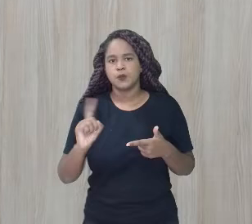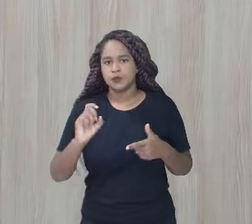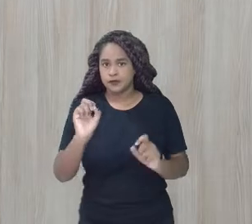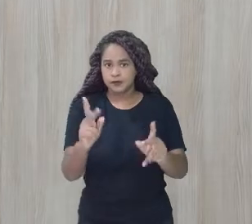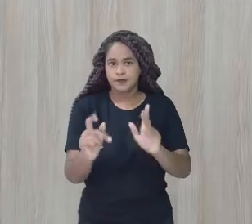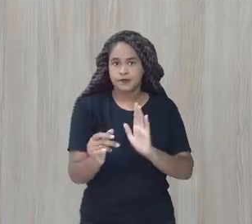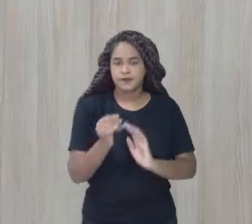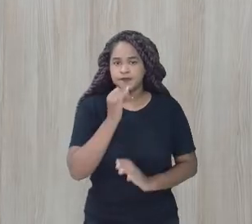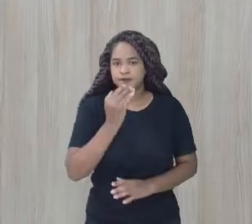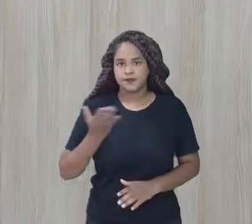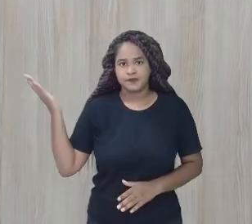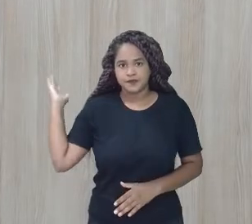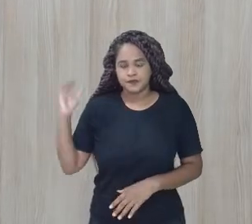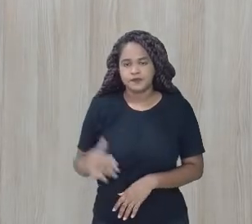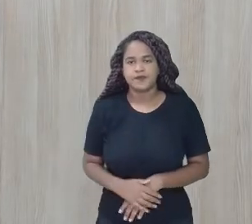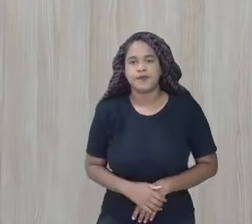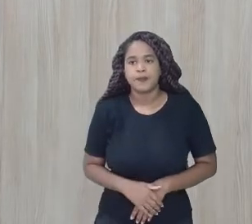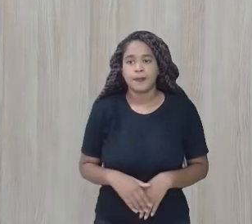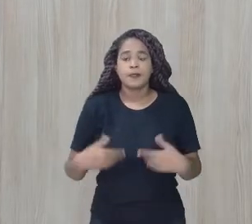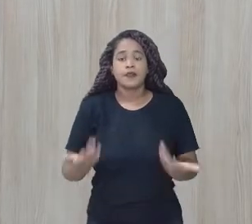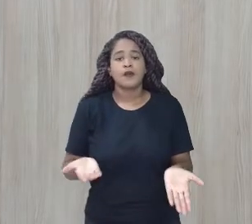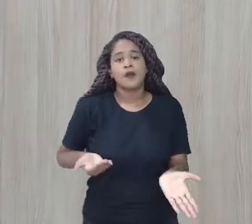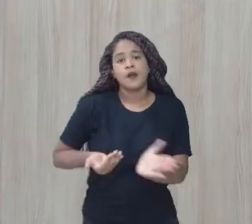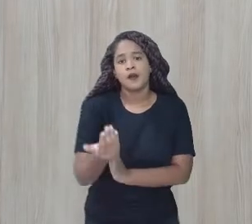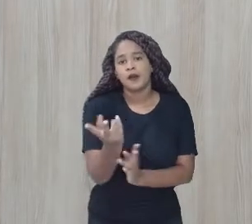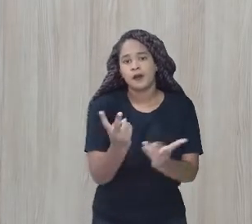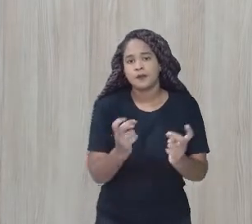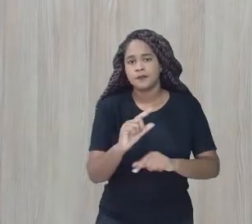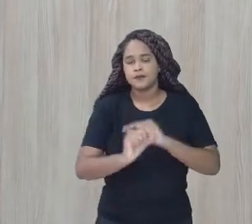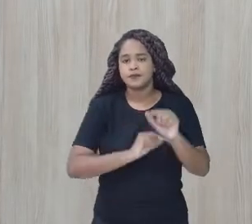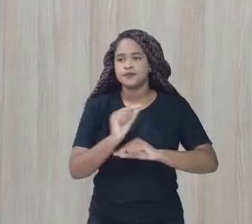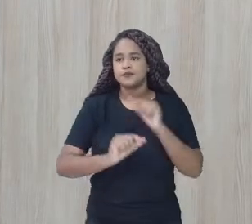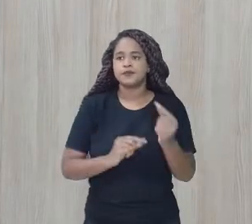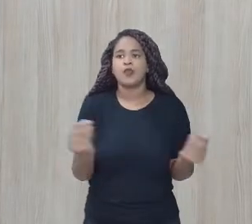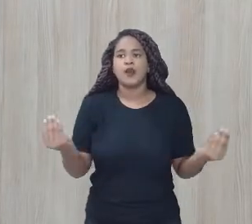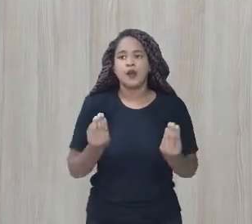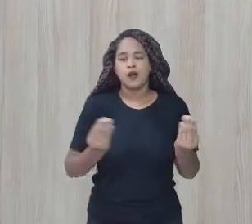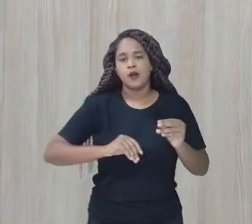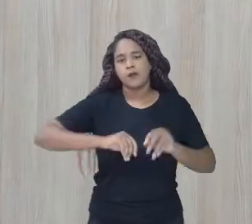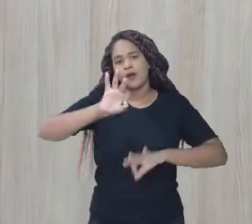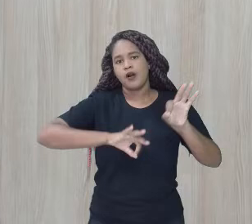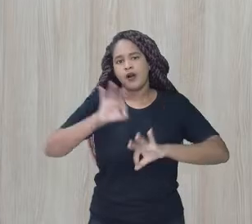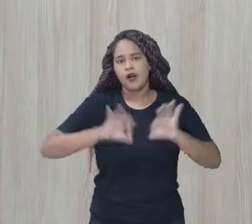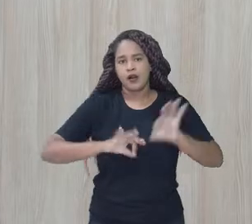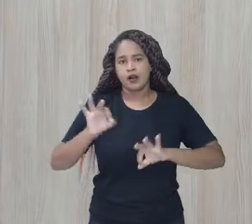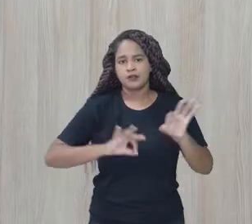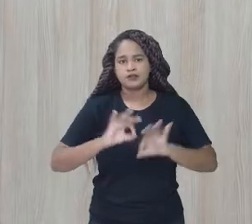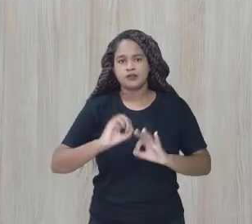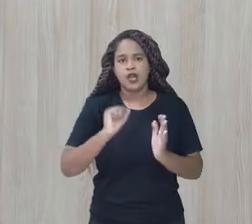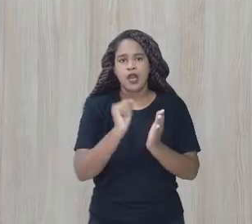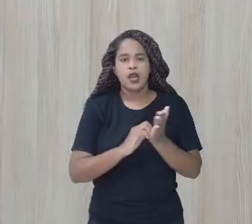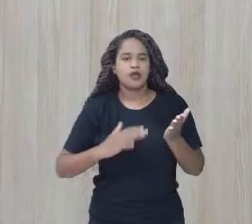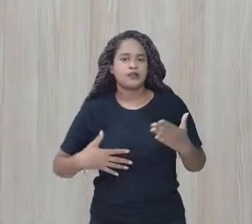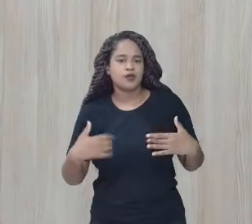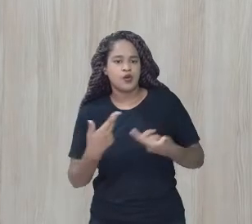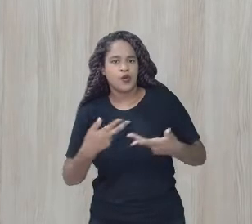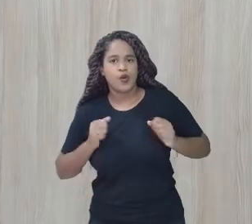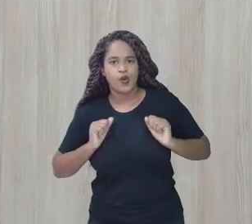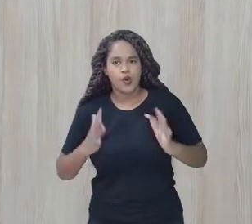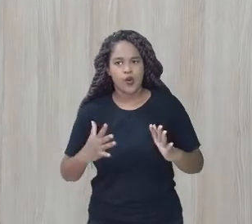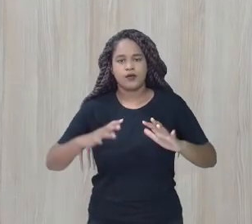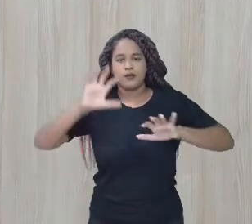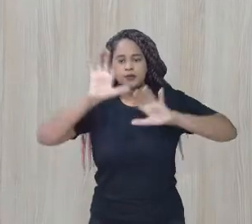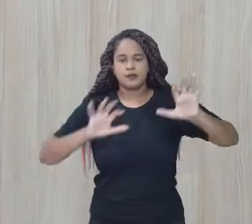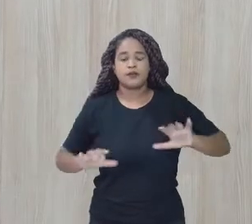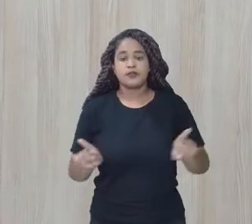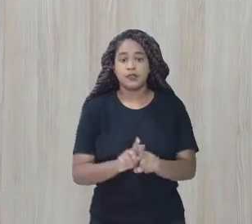certo? E aí a gente começa a perceber essa relação de organização de tarefas e o que os computadores fazem, né?